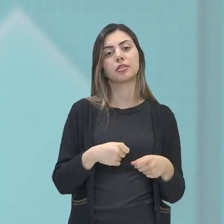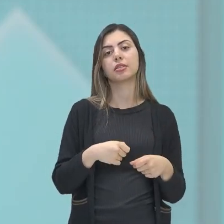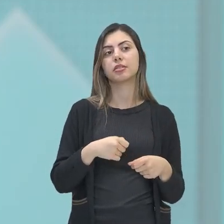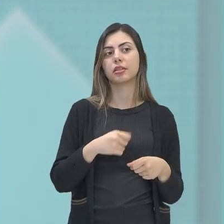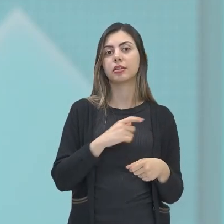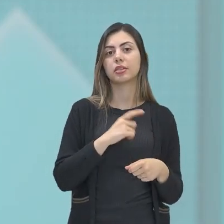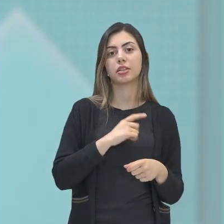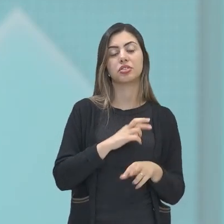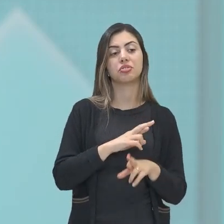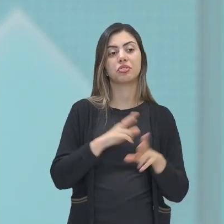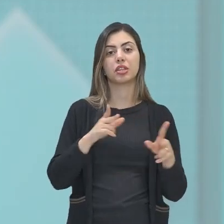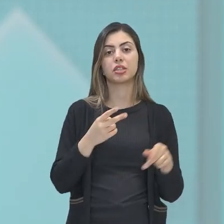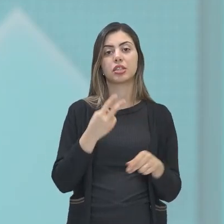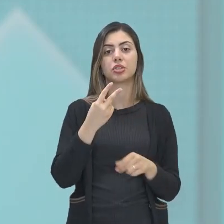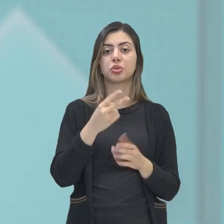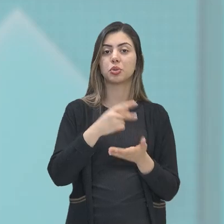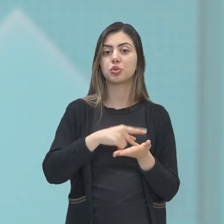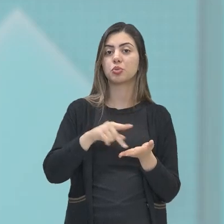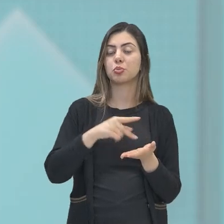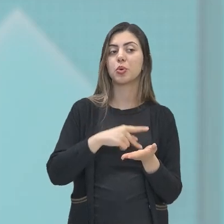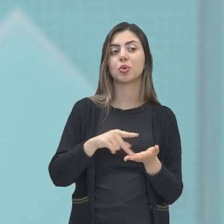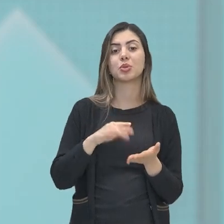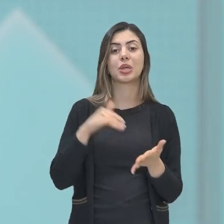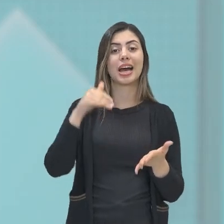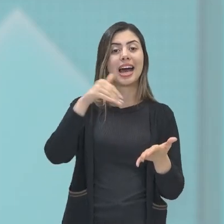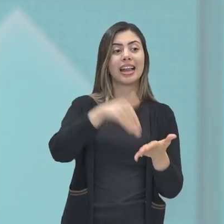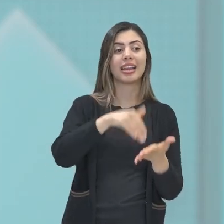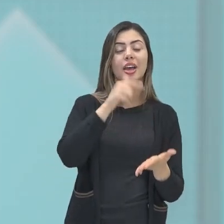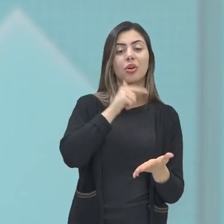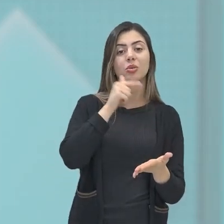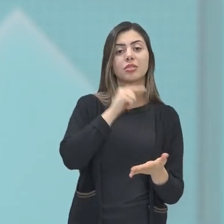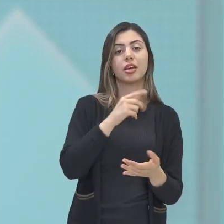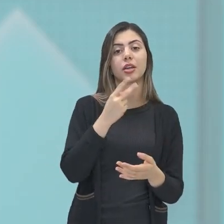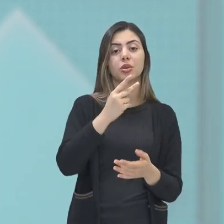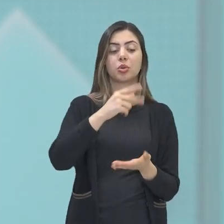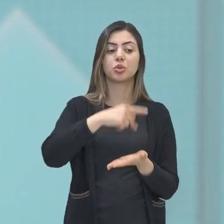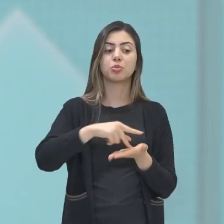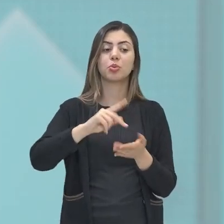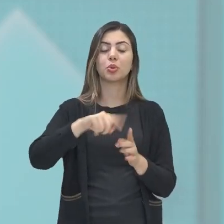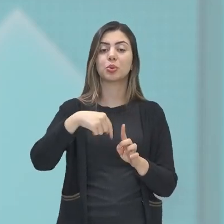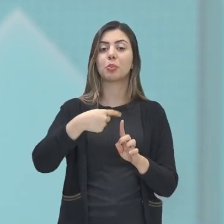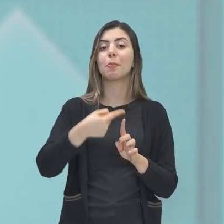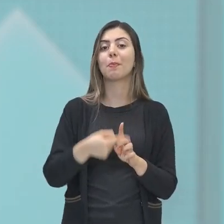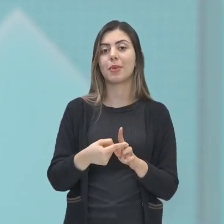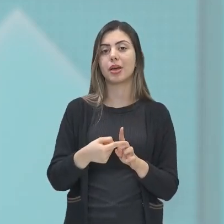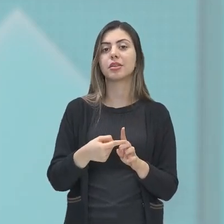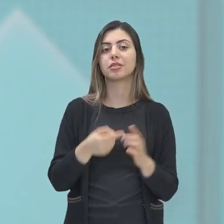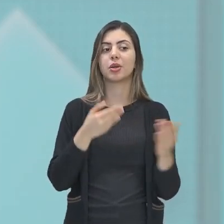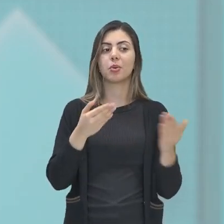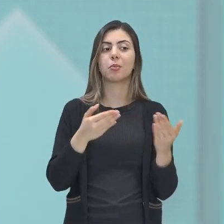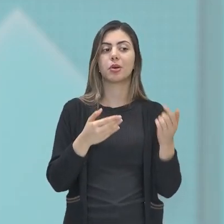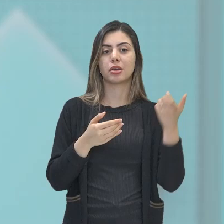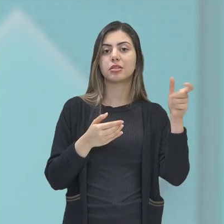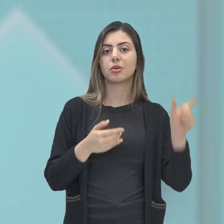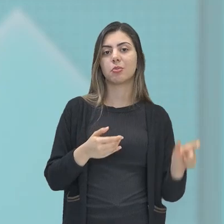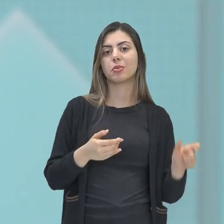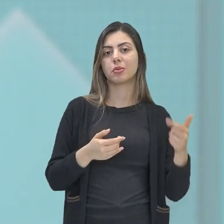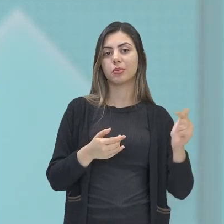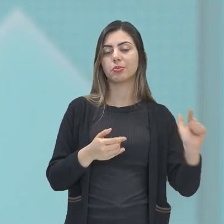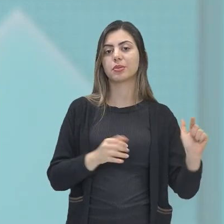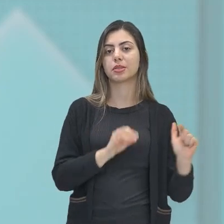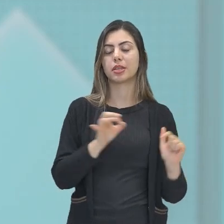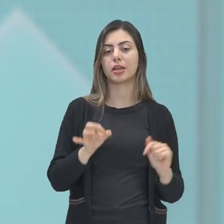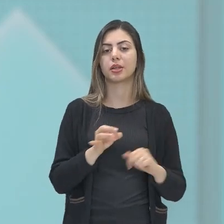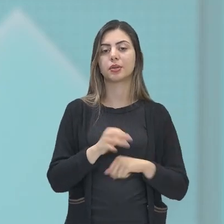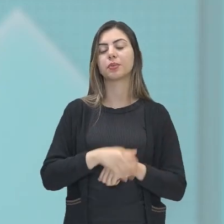se prolongando, mais pontos, até que você obtenha uma diferença de 2 pontos em relação ao adversário,